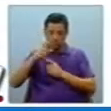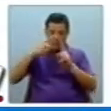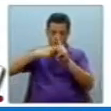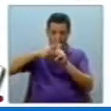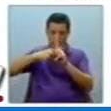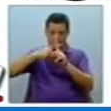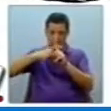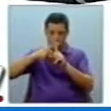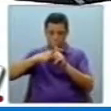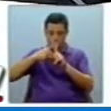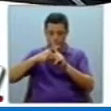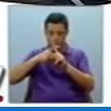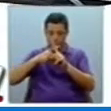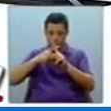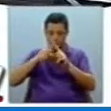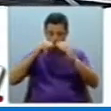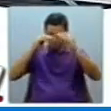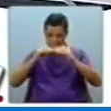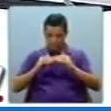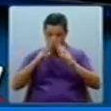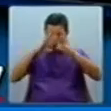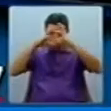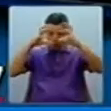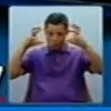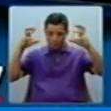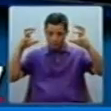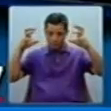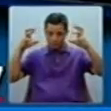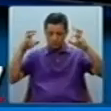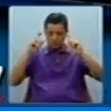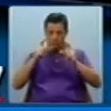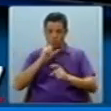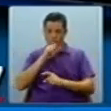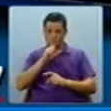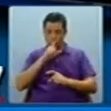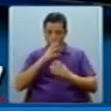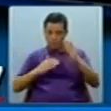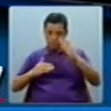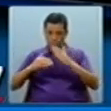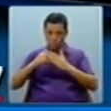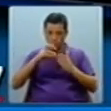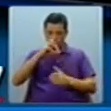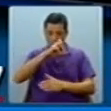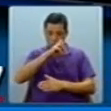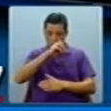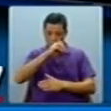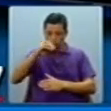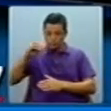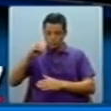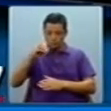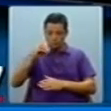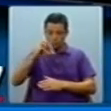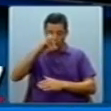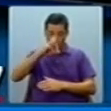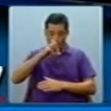por baixo daquelas nuvens, as temperaturas por baixo daquelas nuvens deste exoplaneta, pode atingir até os 800 graus de